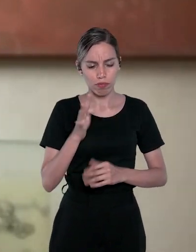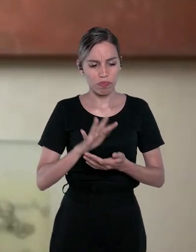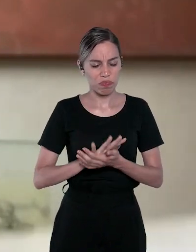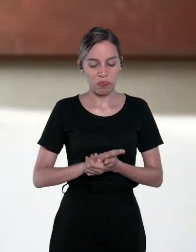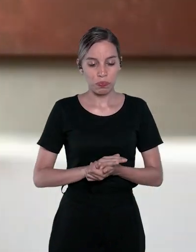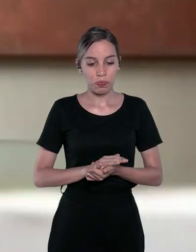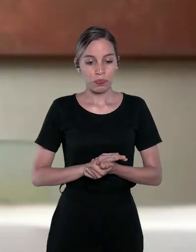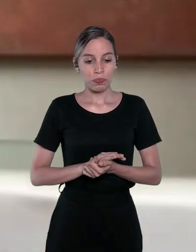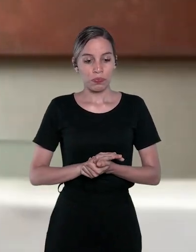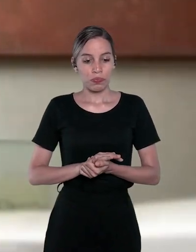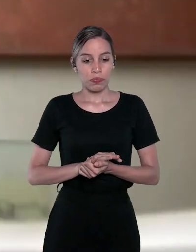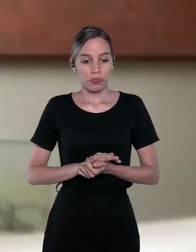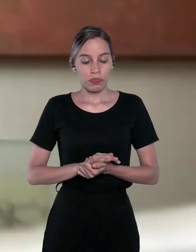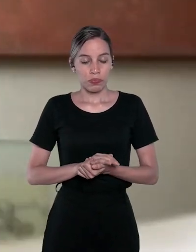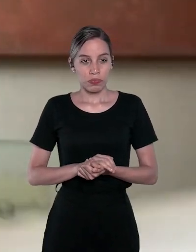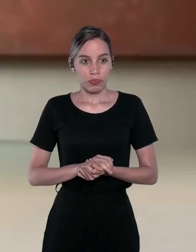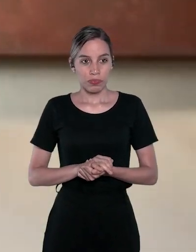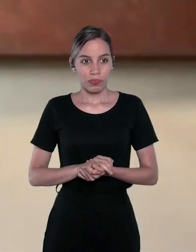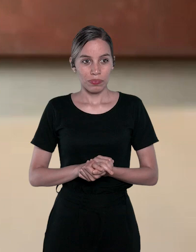musa.